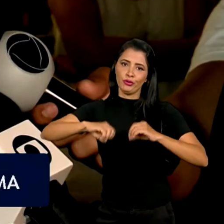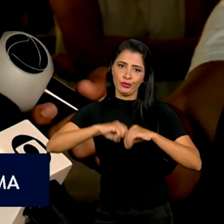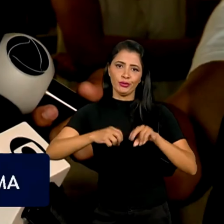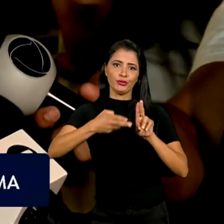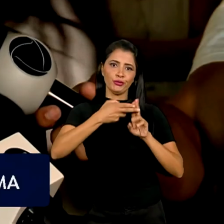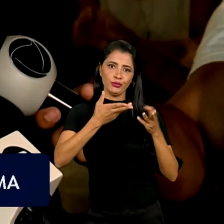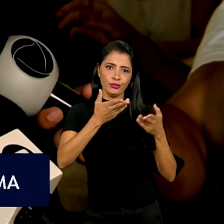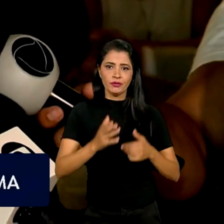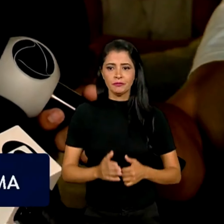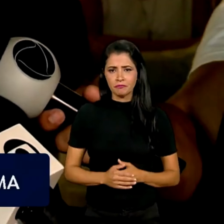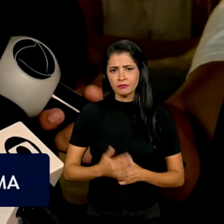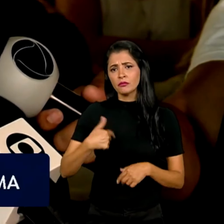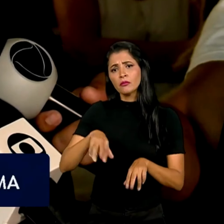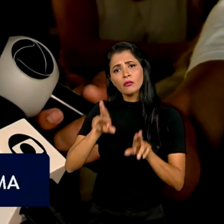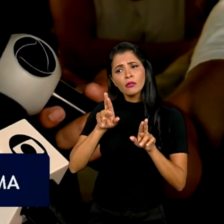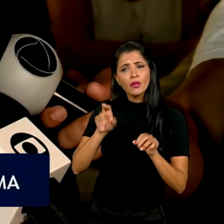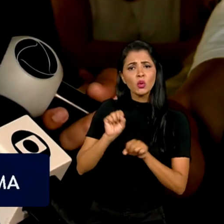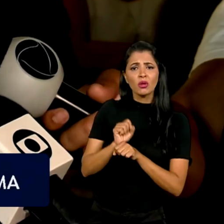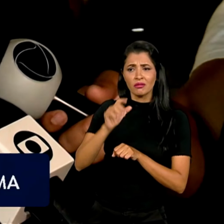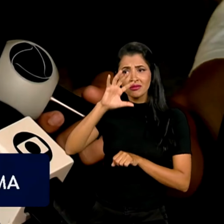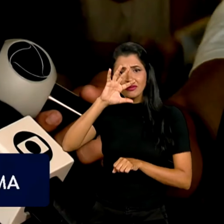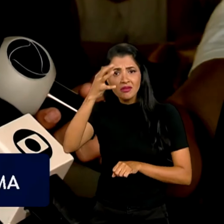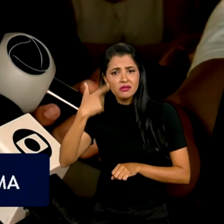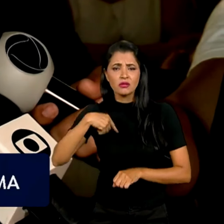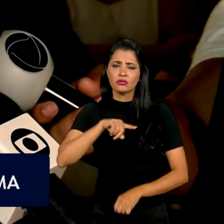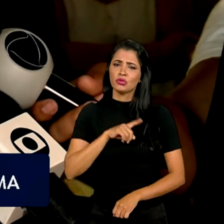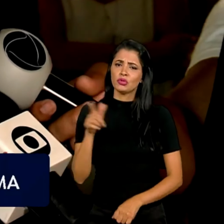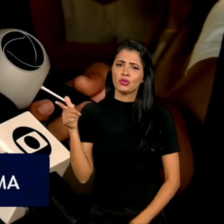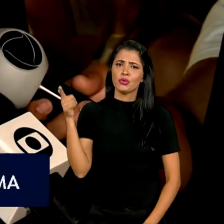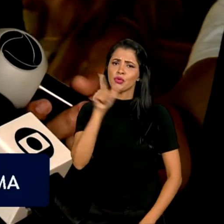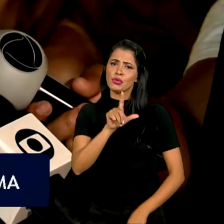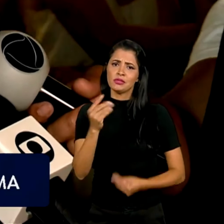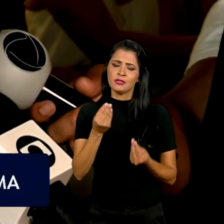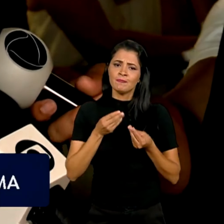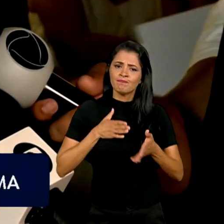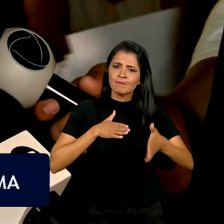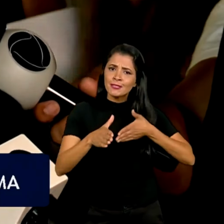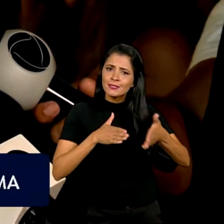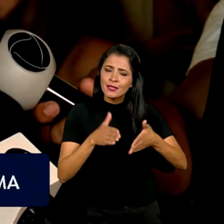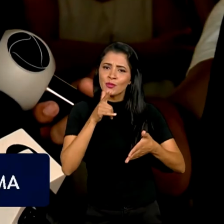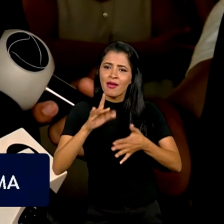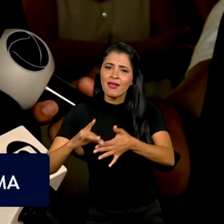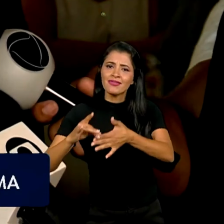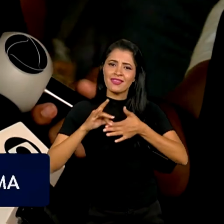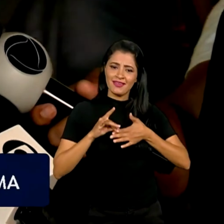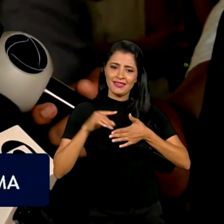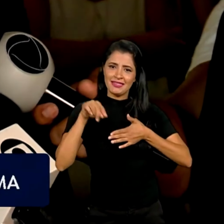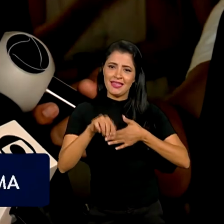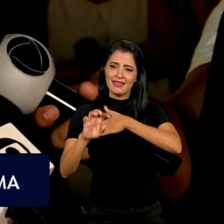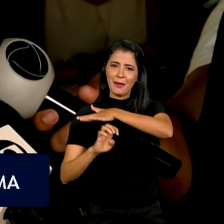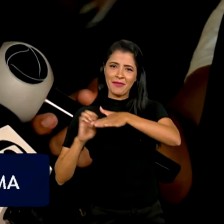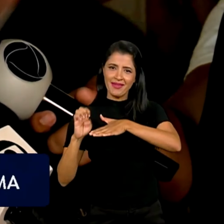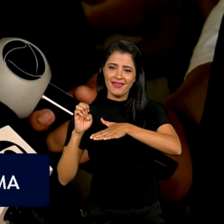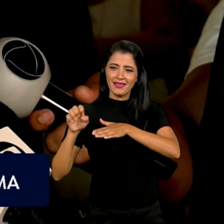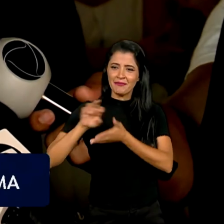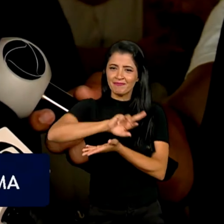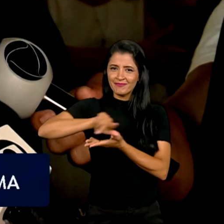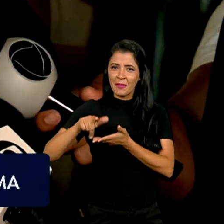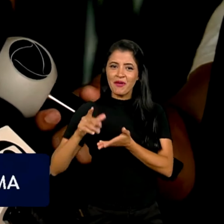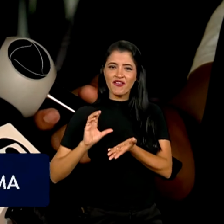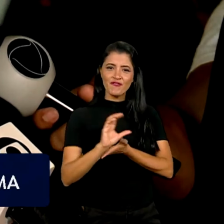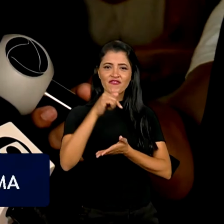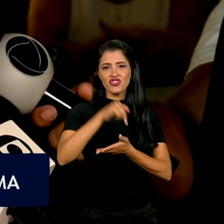Eu espero que com essa decisão a gente consiga dar mais acesso para trazer empresas para investir